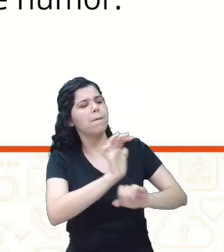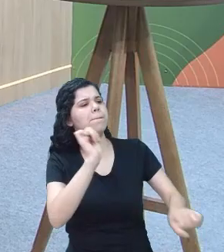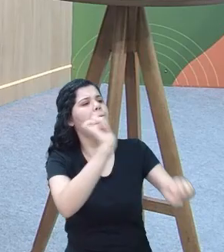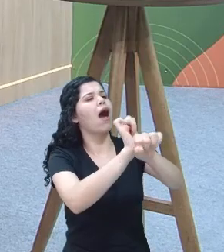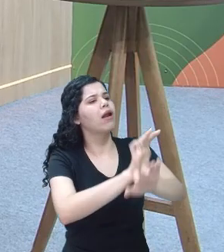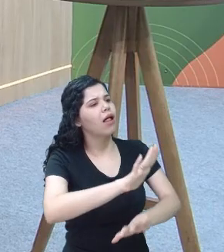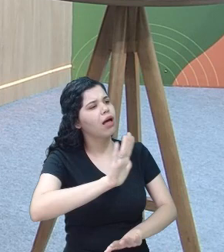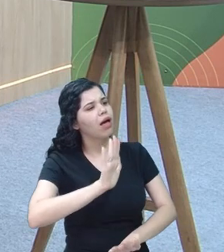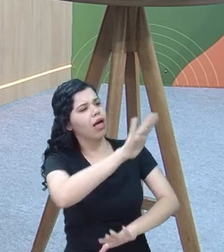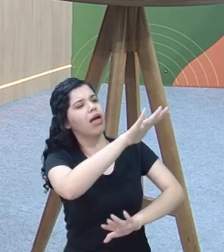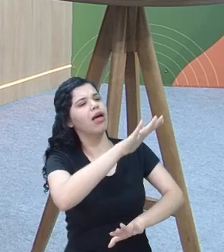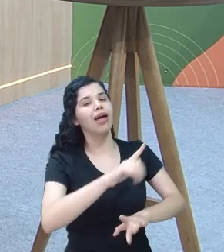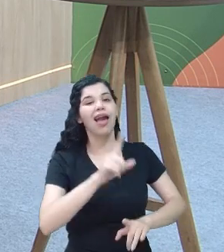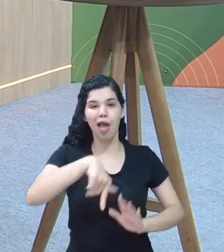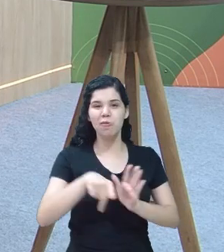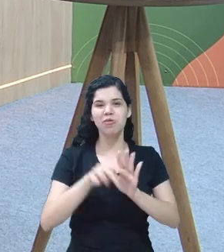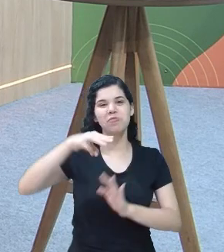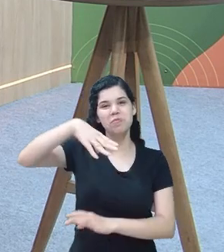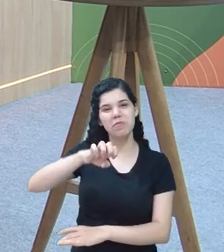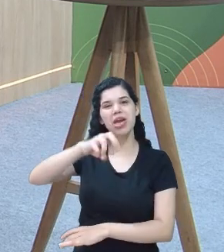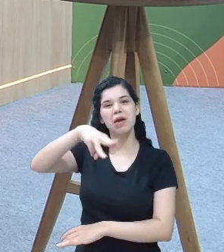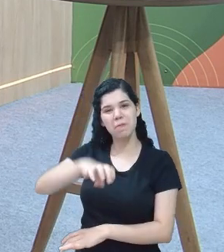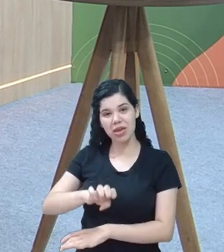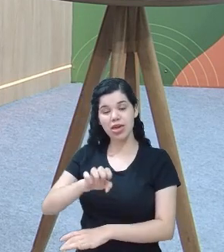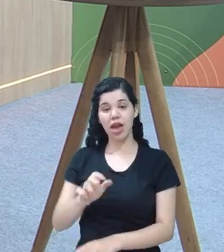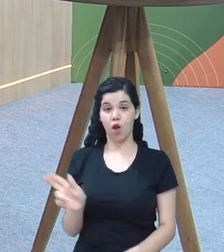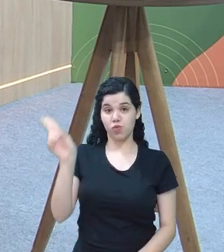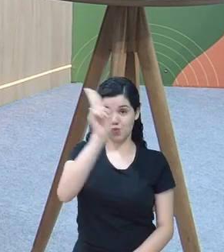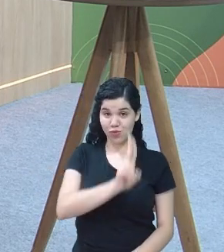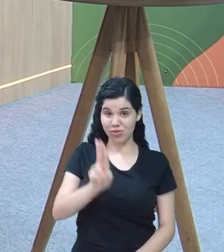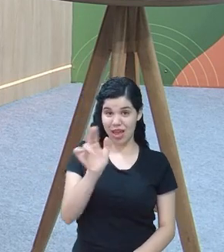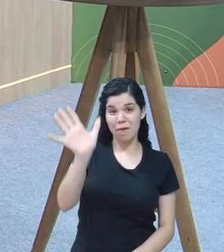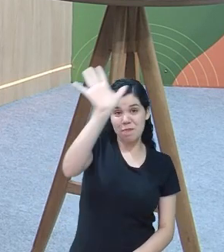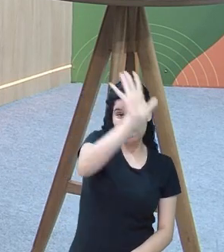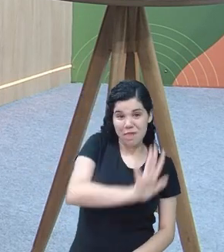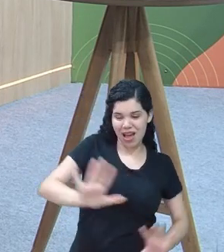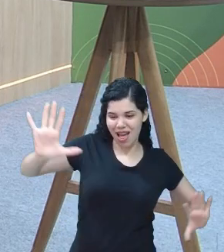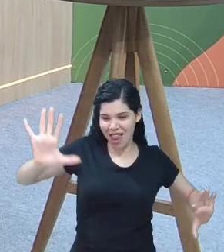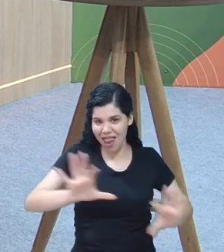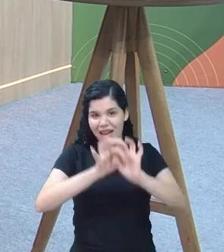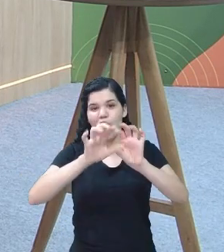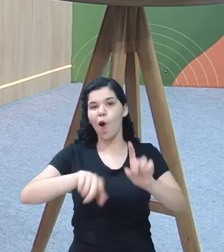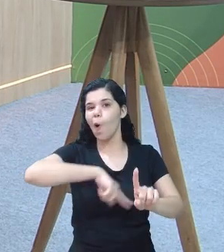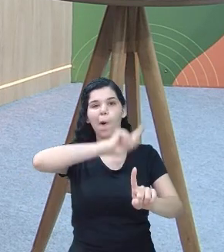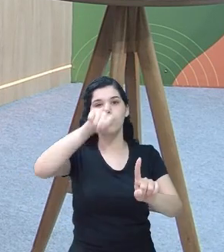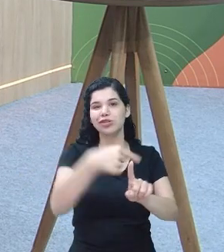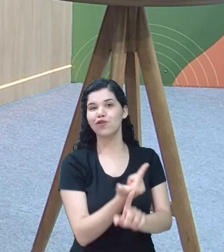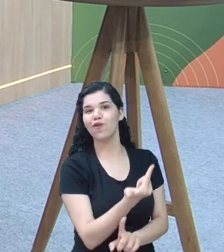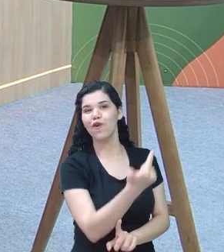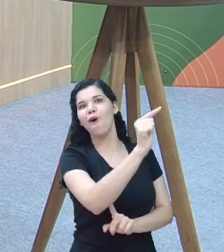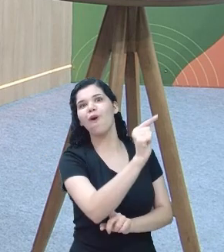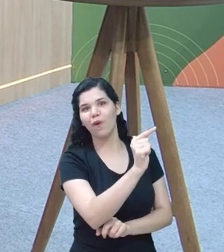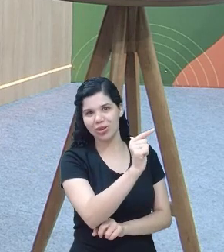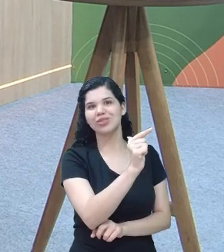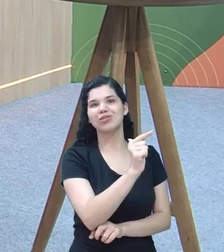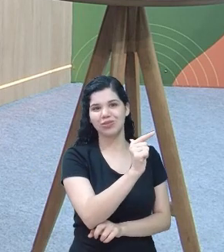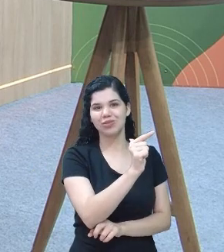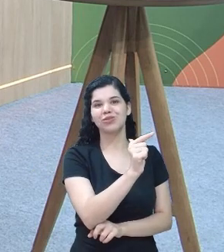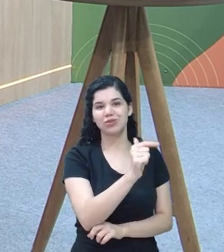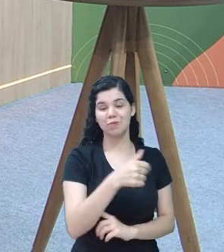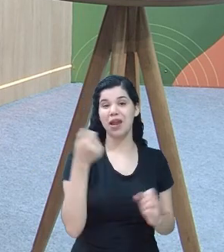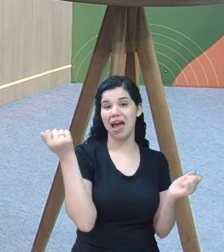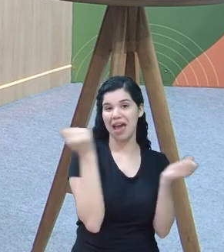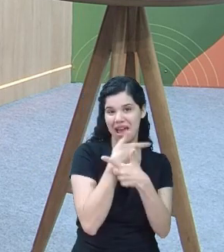gatinho. Então, isso é um meme, é usar uma imagem para outra finalidade, né?